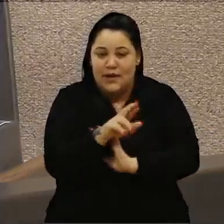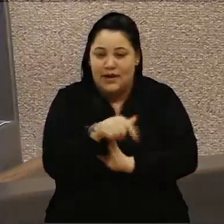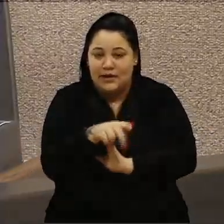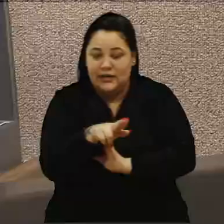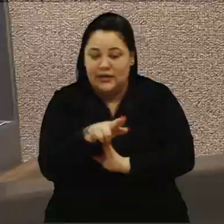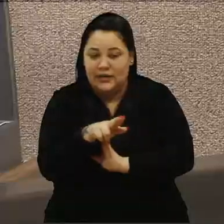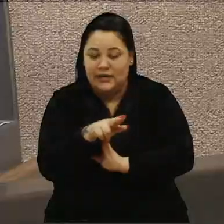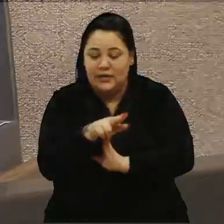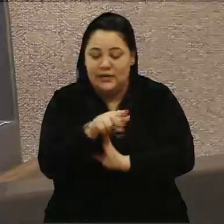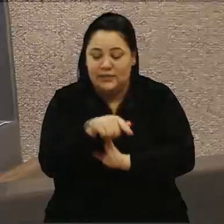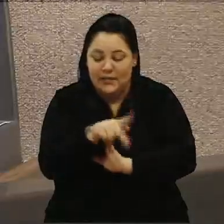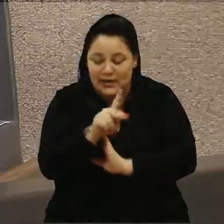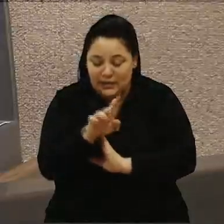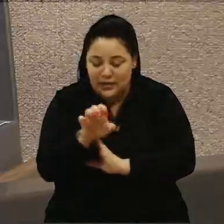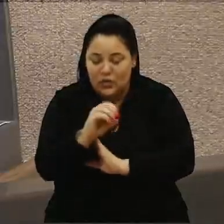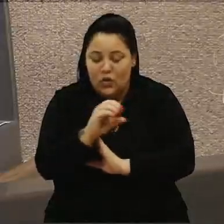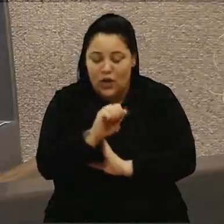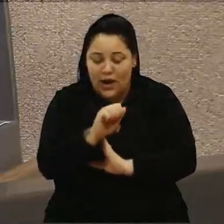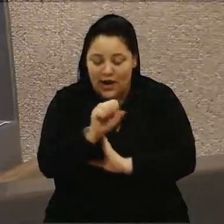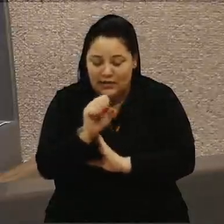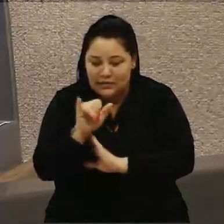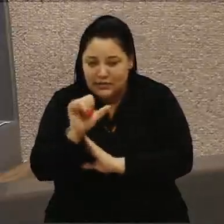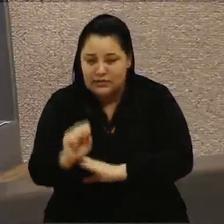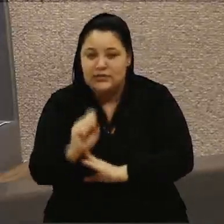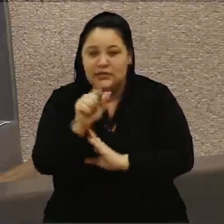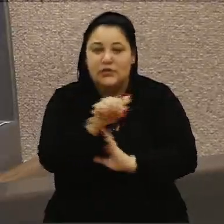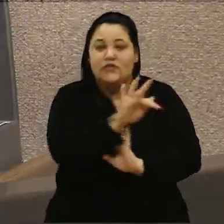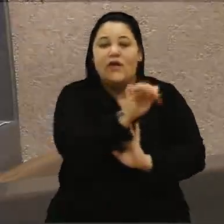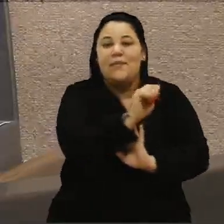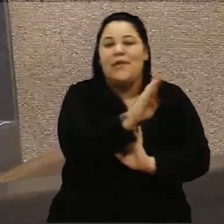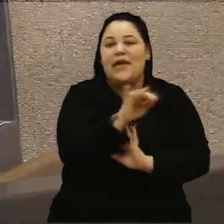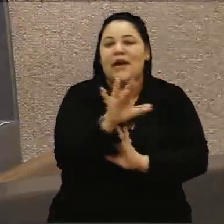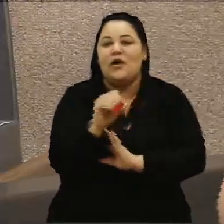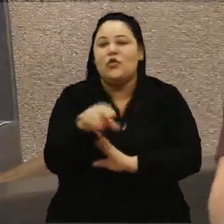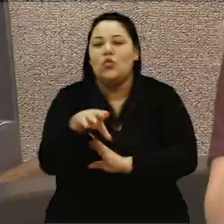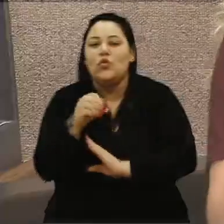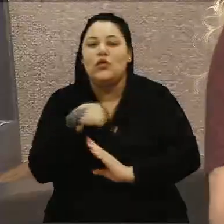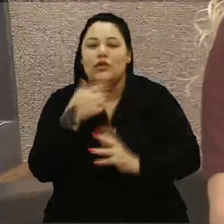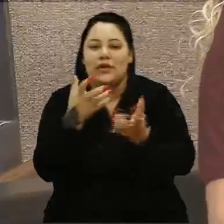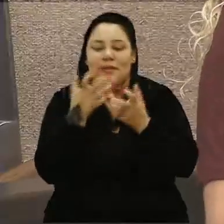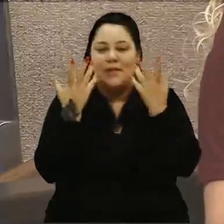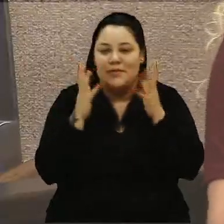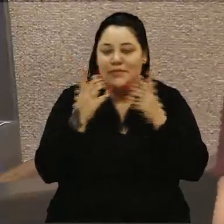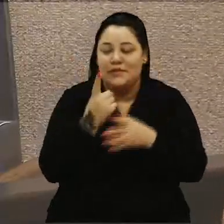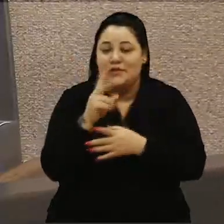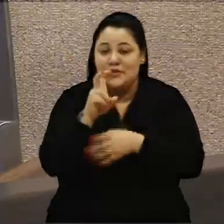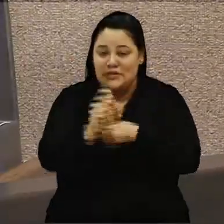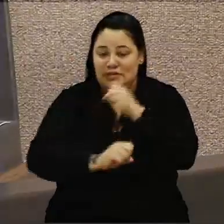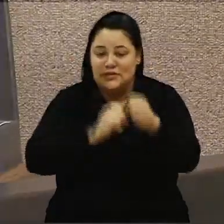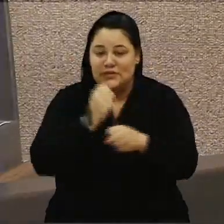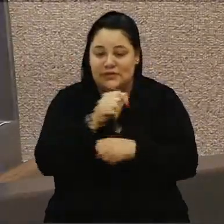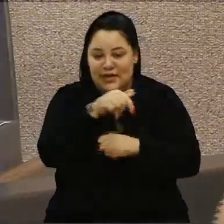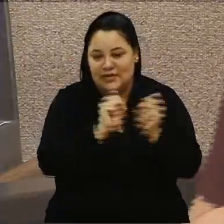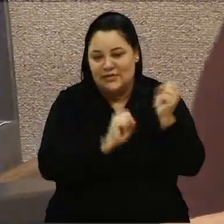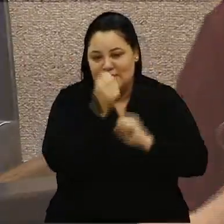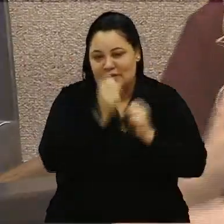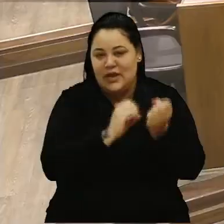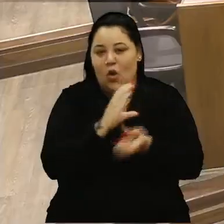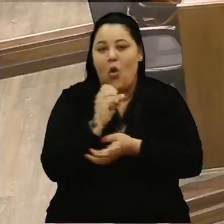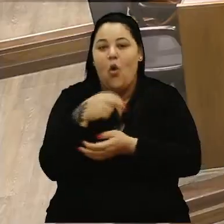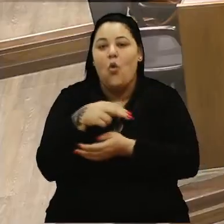Fabiano, proprietário, do Robert e toda a equipe. Eu queria parabenizar aos 15 anos da Constru Norte. Obrigada, senhor